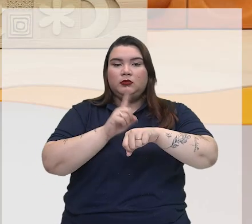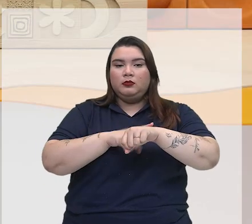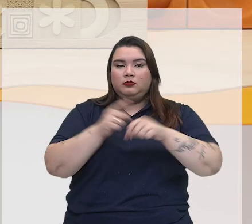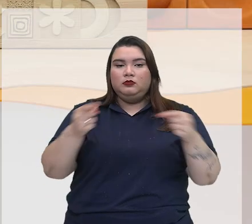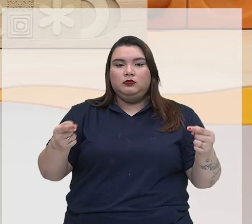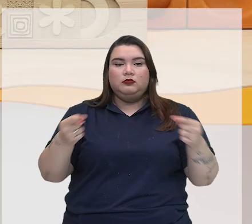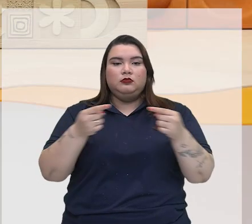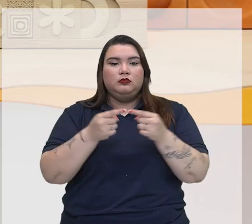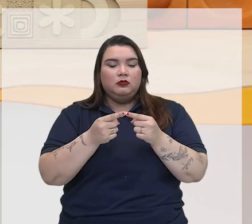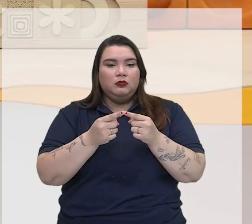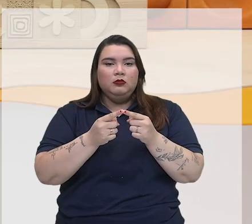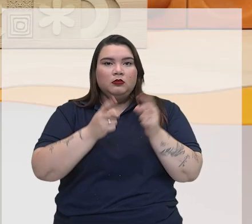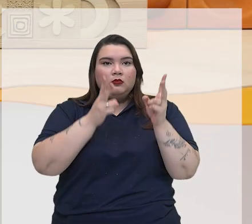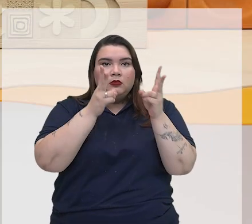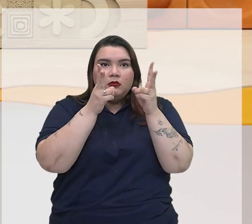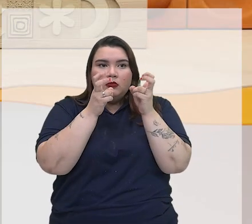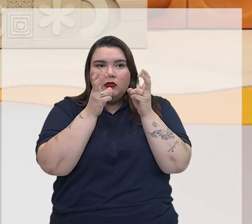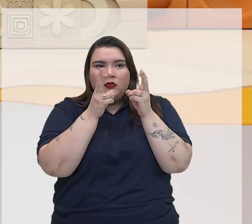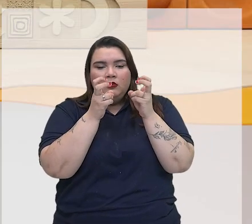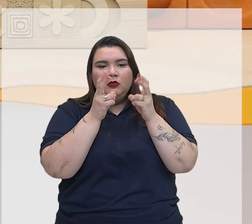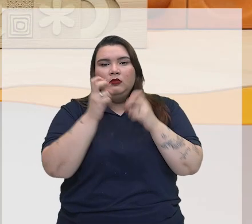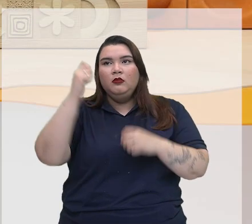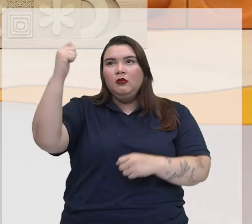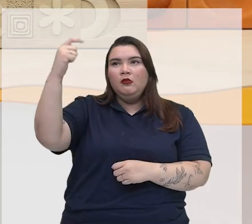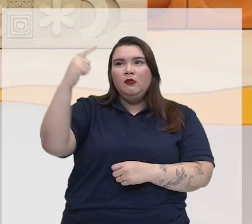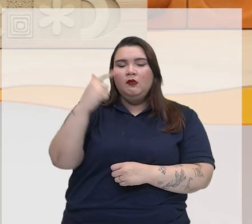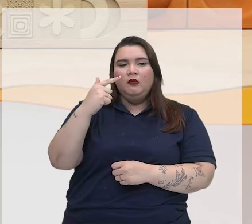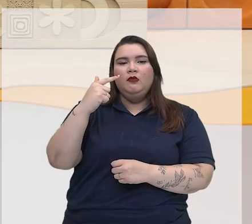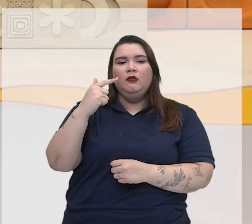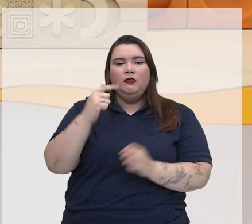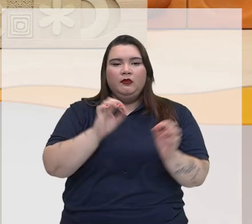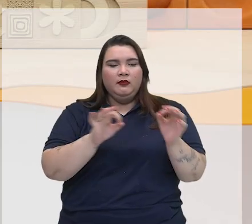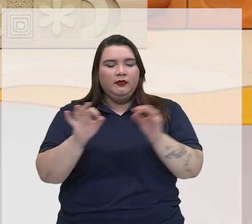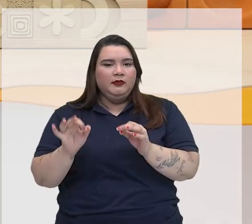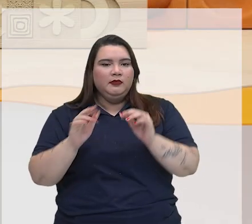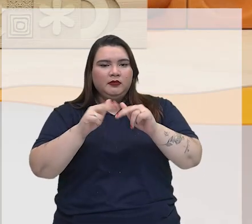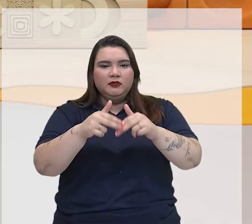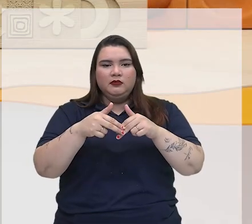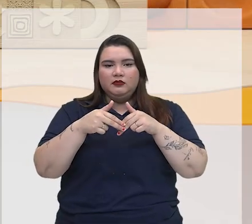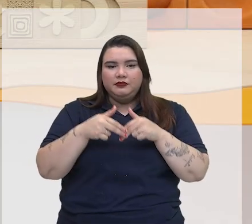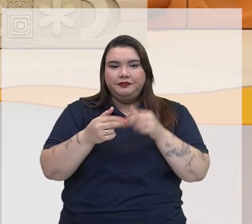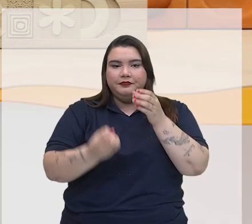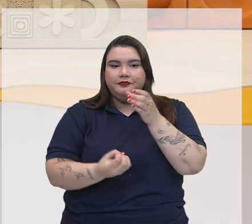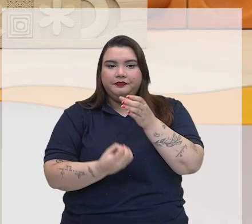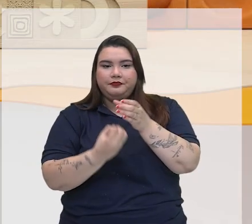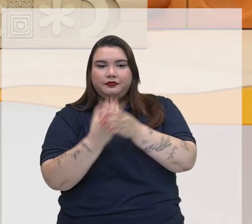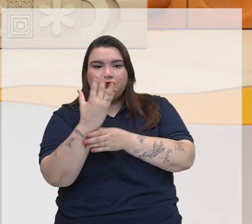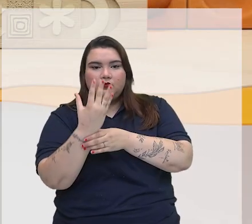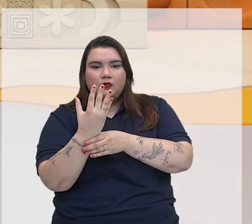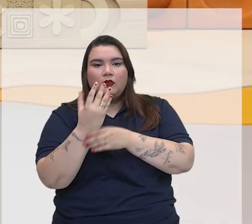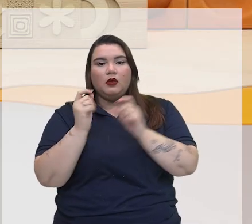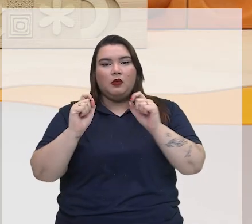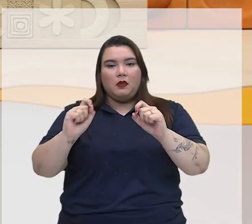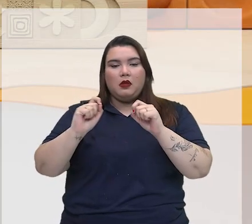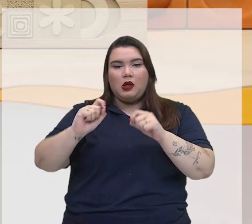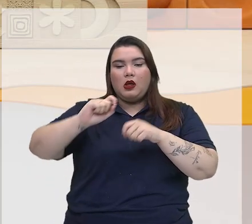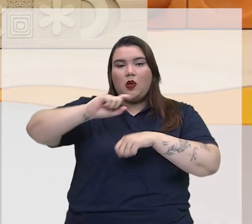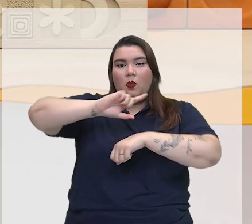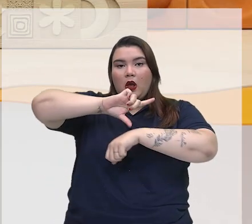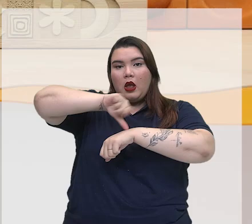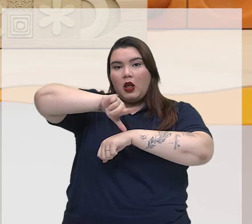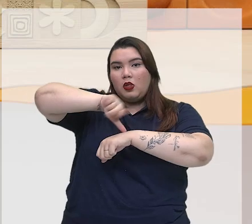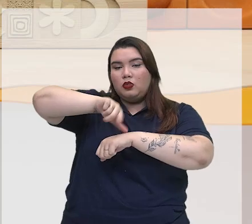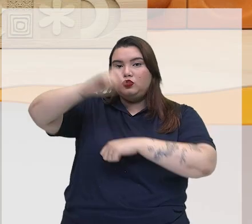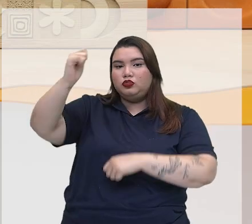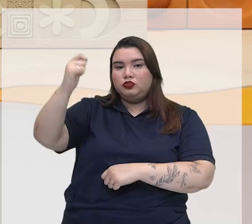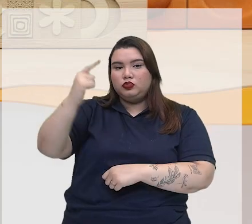a partir da observação da luz do sol. Por isso, eles criaram o relógio de sol. E a